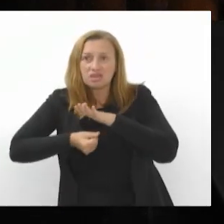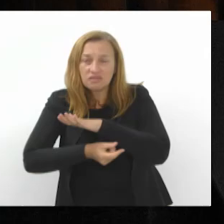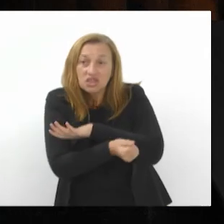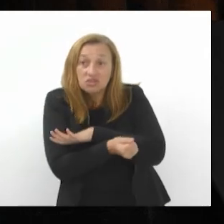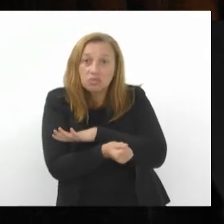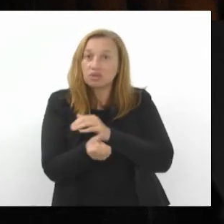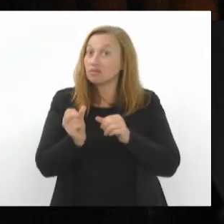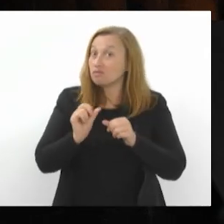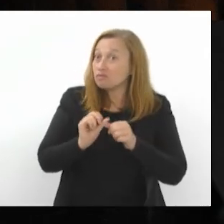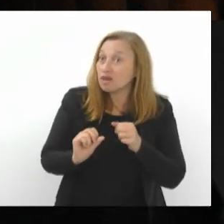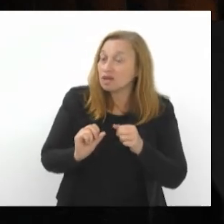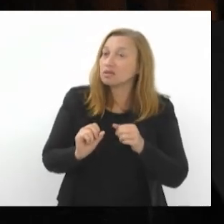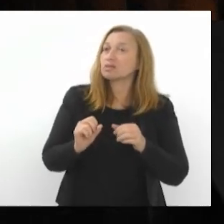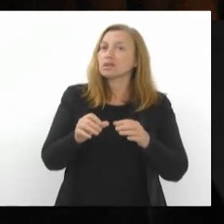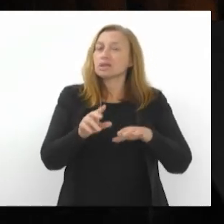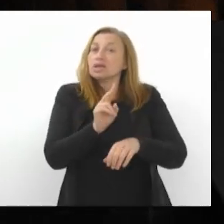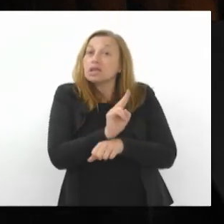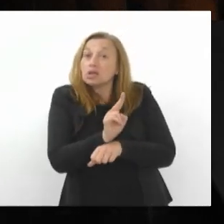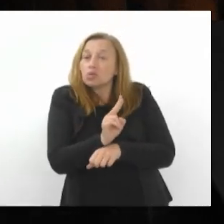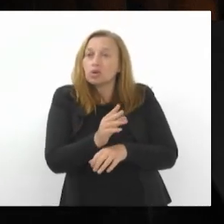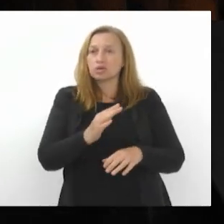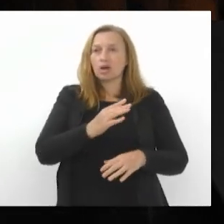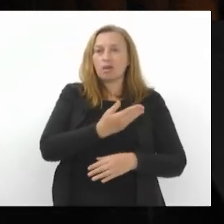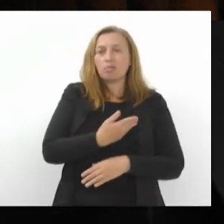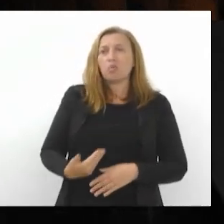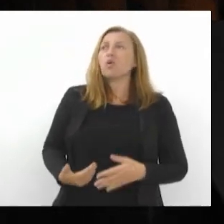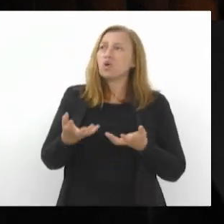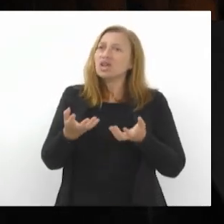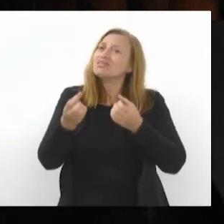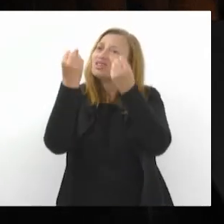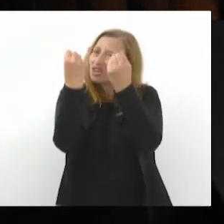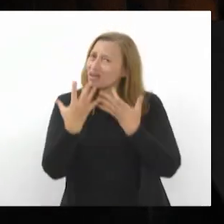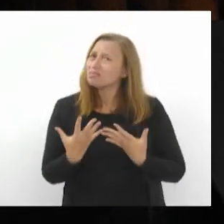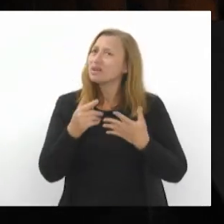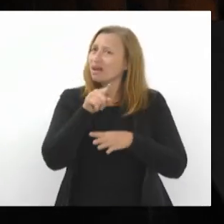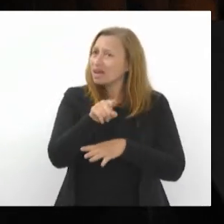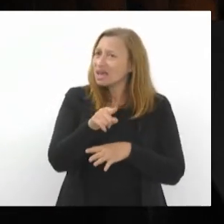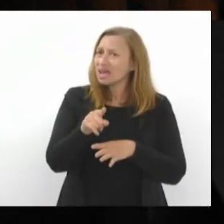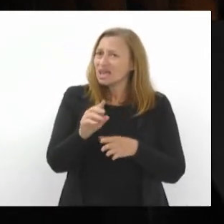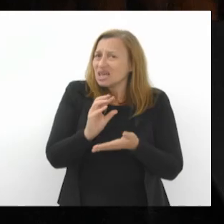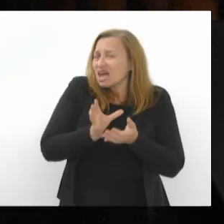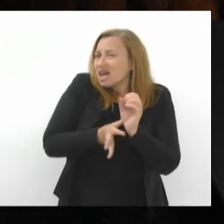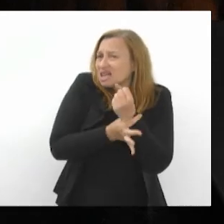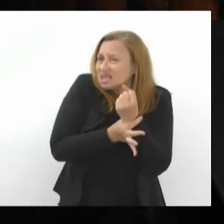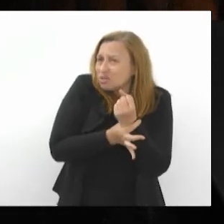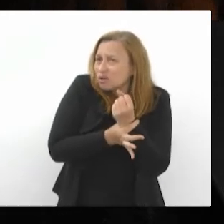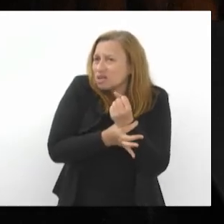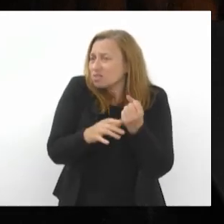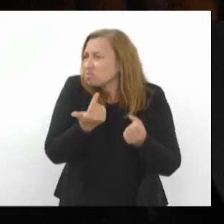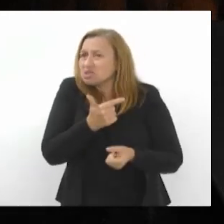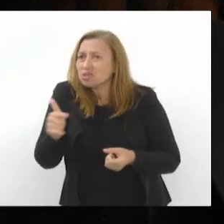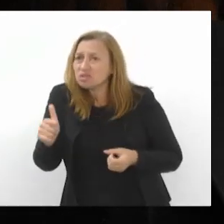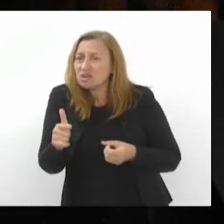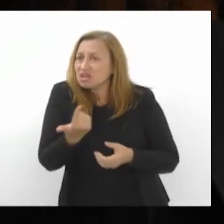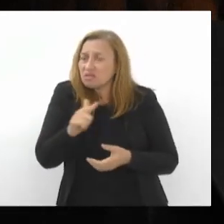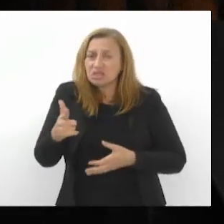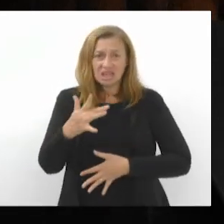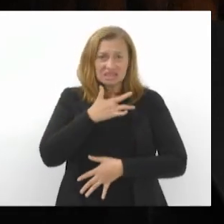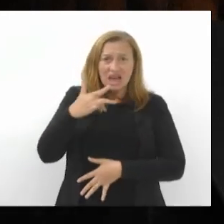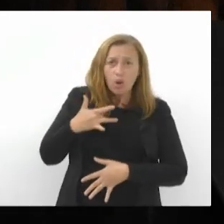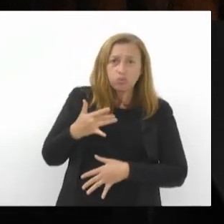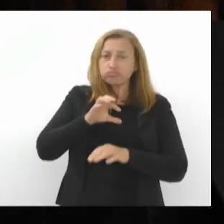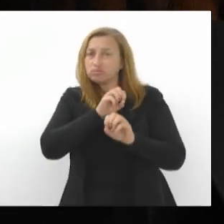sendo feito na segurança pública, eu queria deixar claro aqui o seguinte: sem segurança pública, nós não vamos ter saúde, nós não